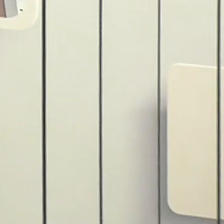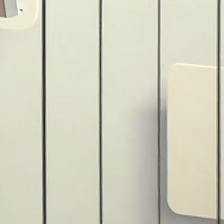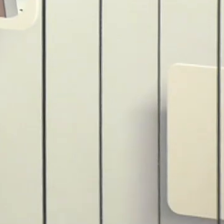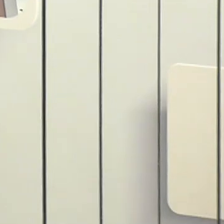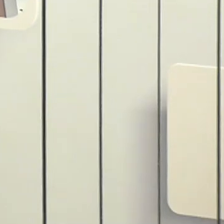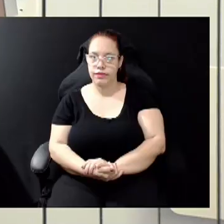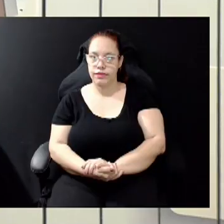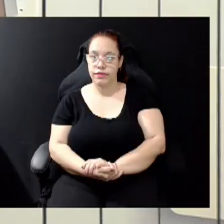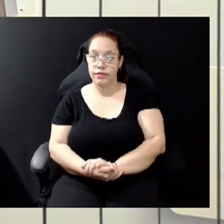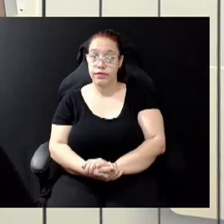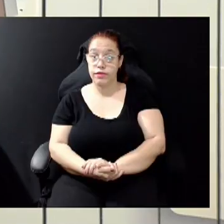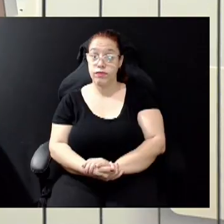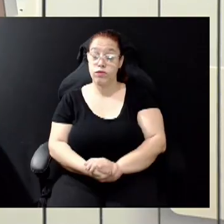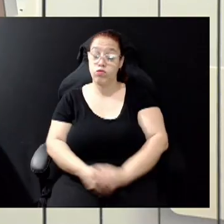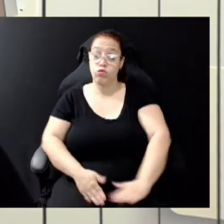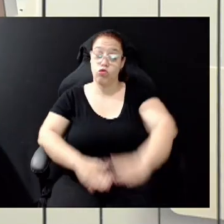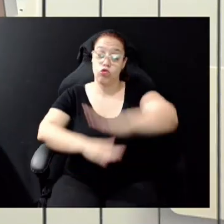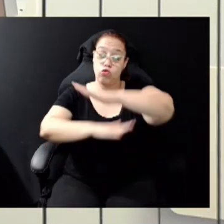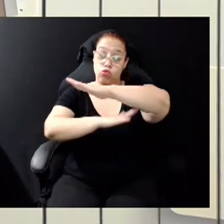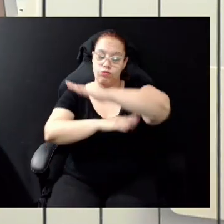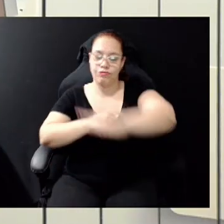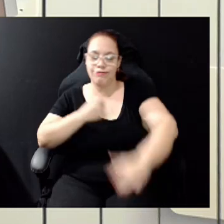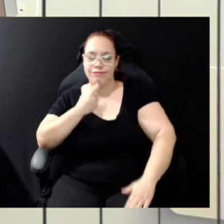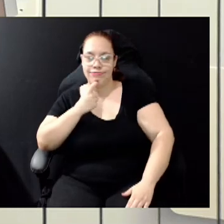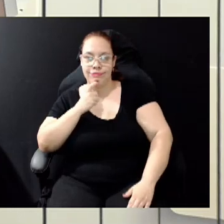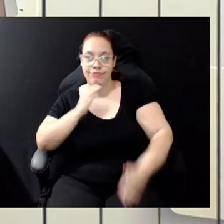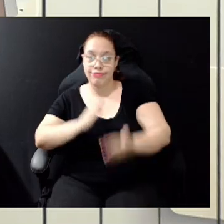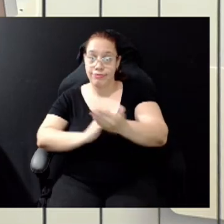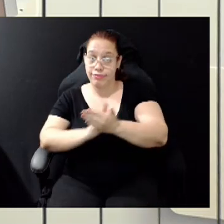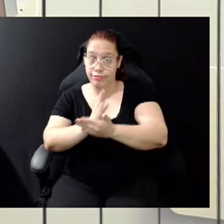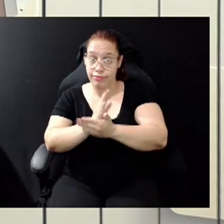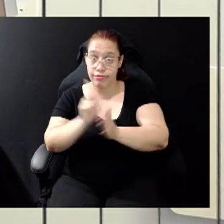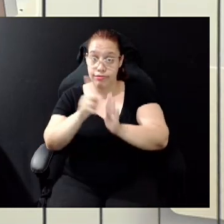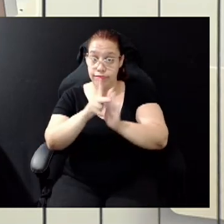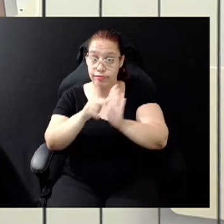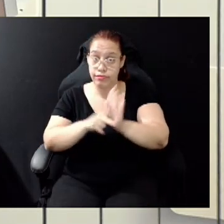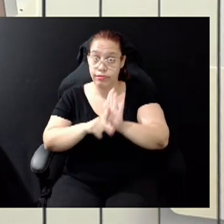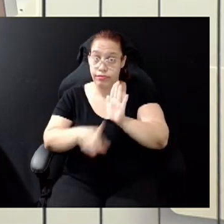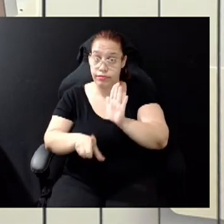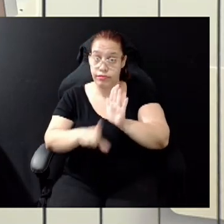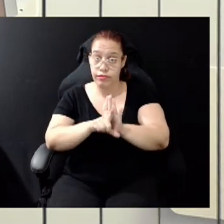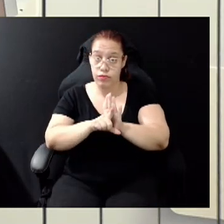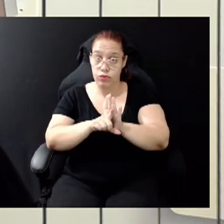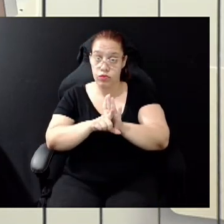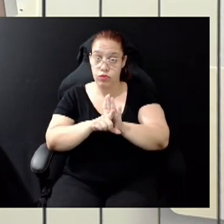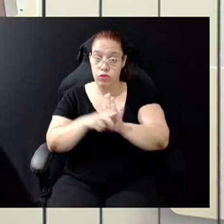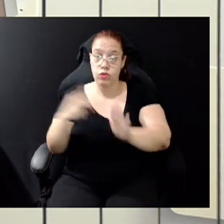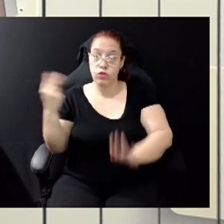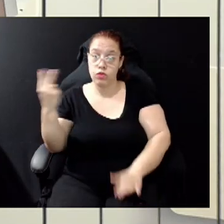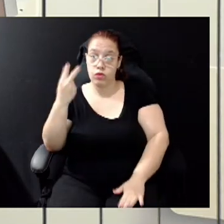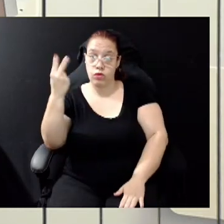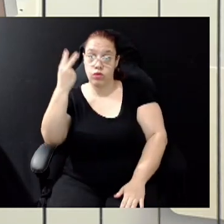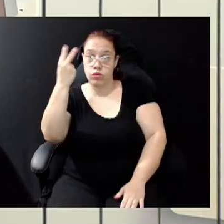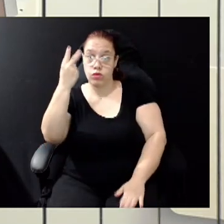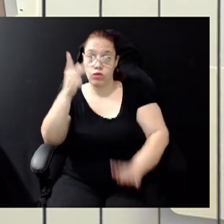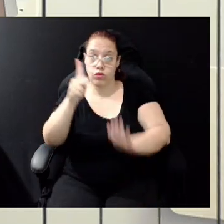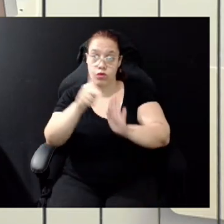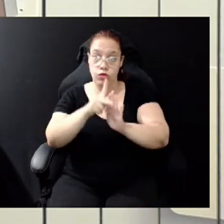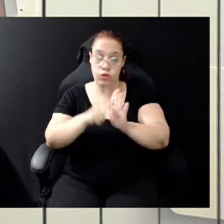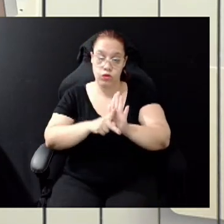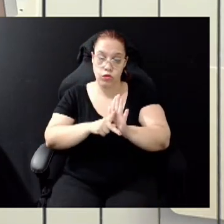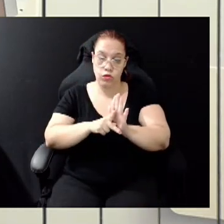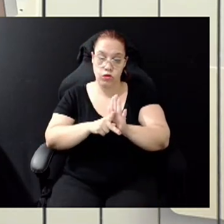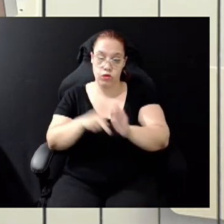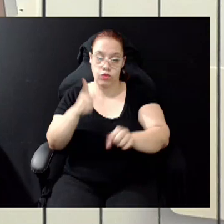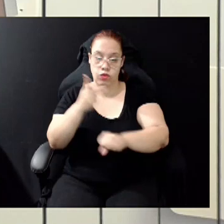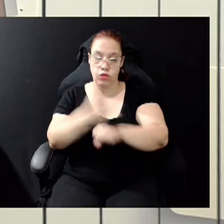A Câmara de Campinas aprovou o projeto de lei que visa valorizar o patrimônio cultural